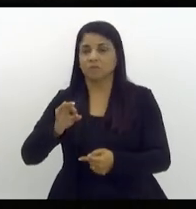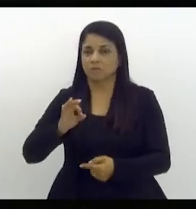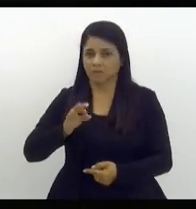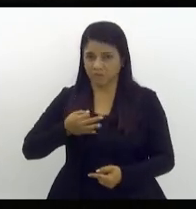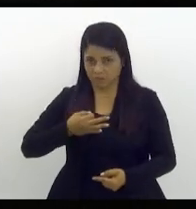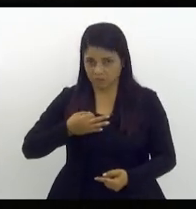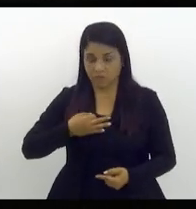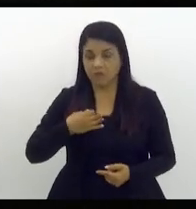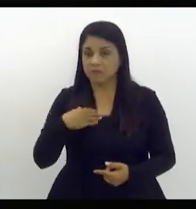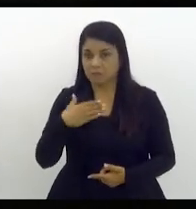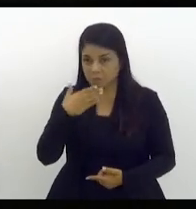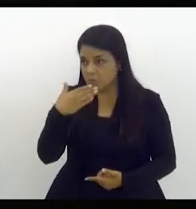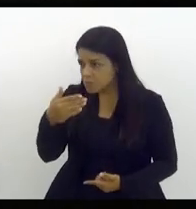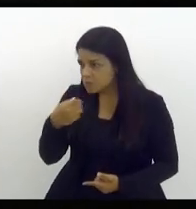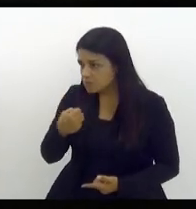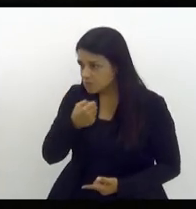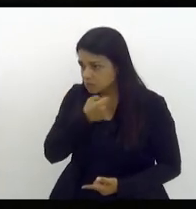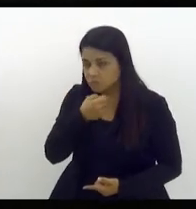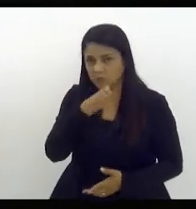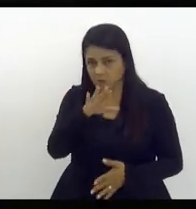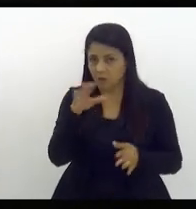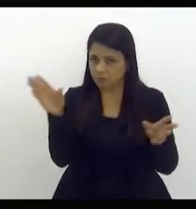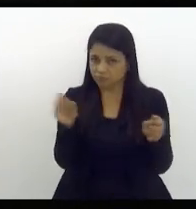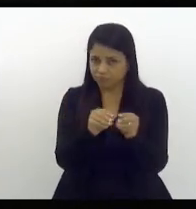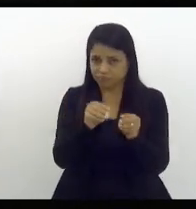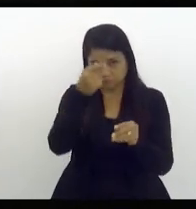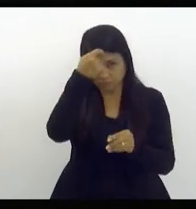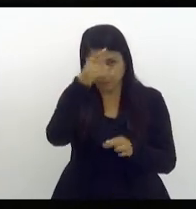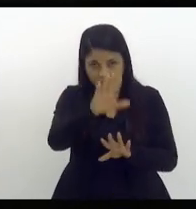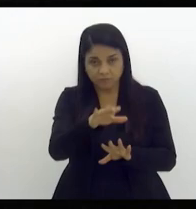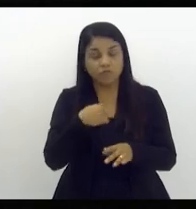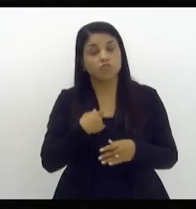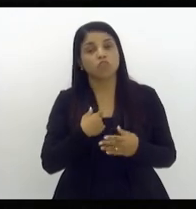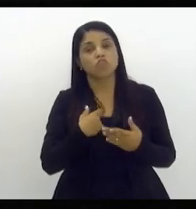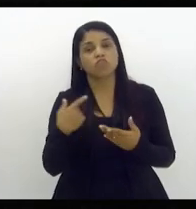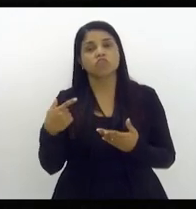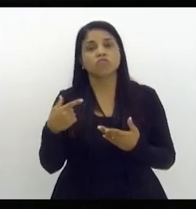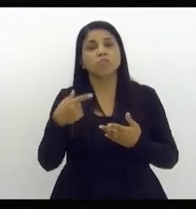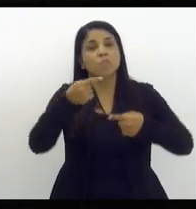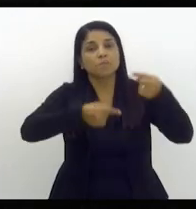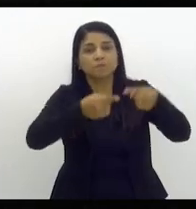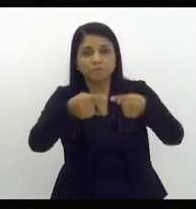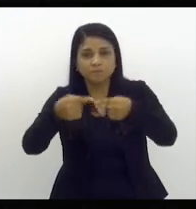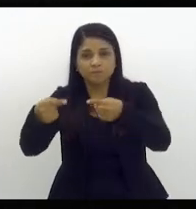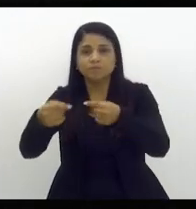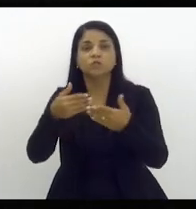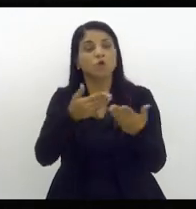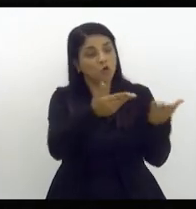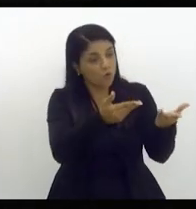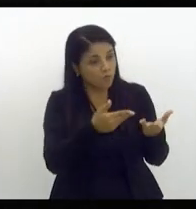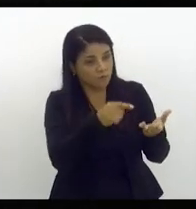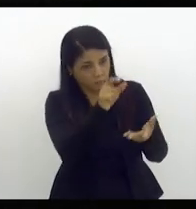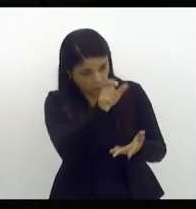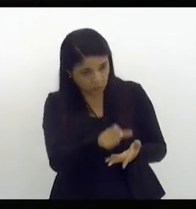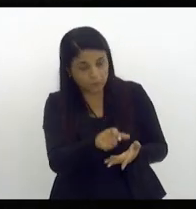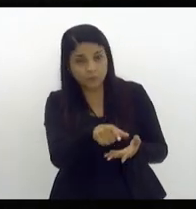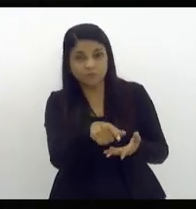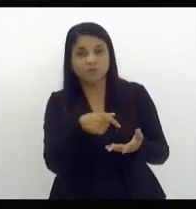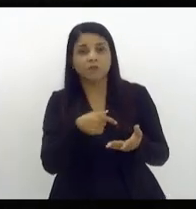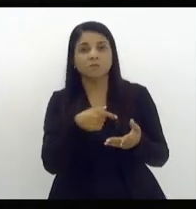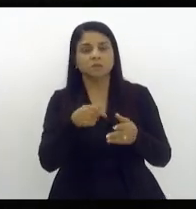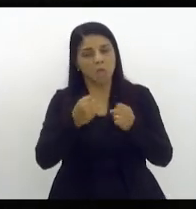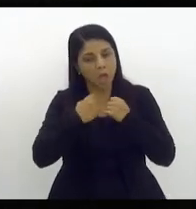uma parte, deputada. Só deixa eu terminar aqui o raciocínio e já lhe concedo. Quero fazer esse debate, convido, inclusive, Vossa Excelência a estar na